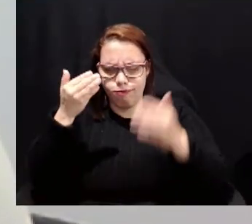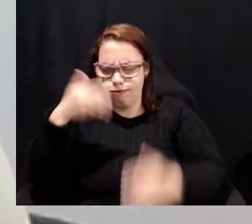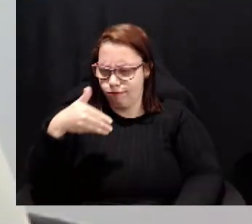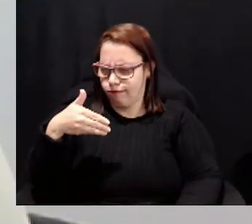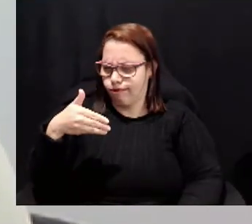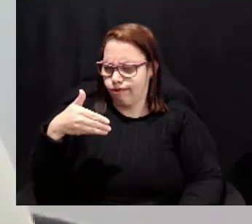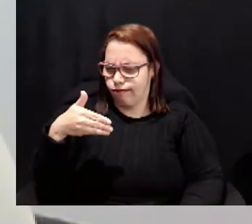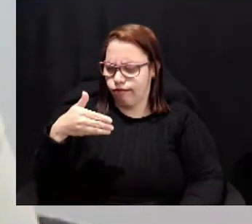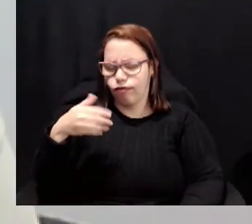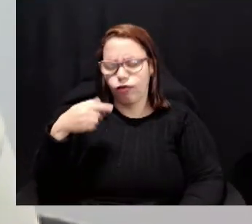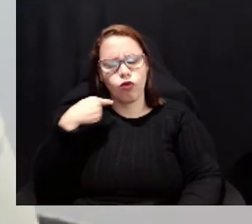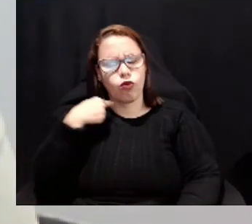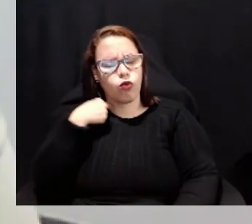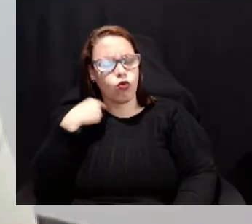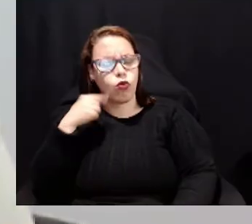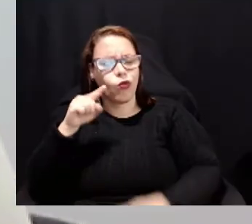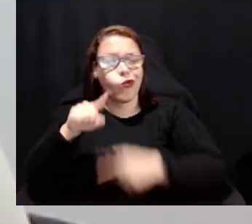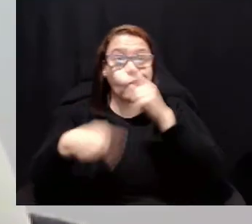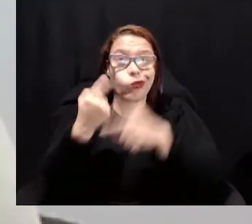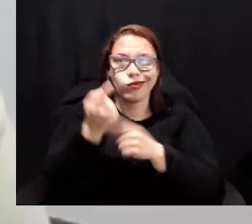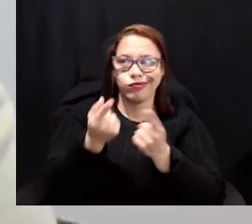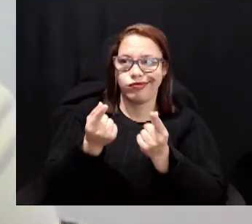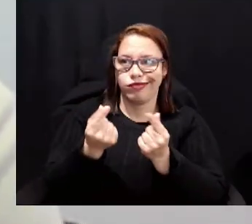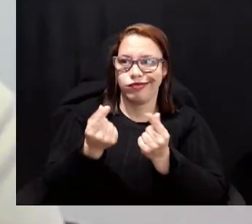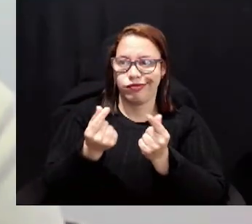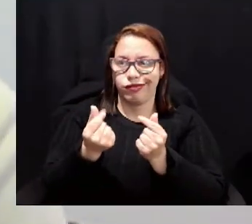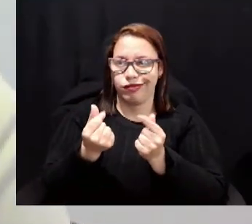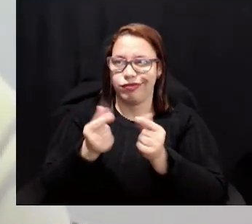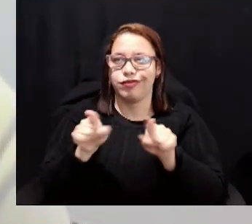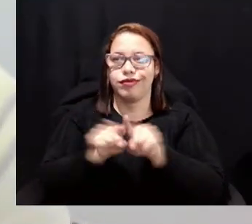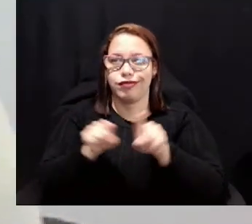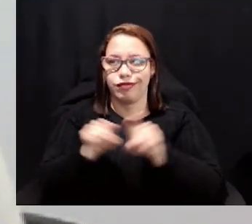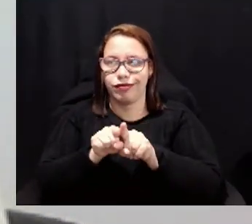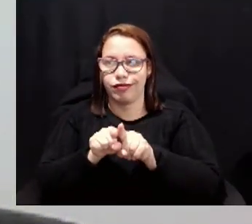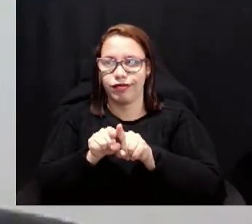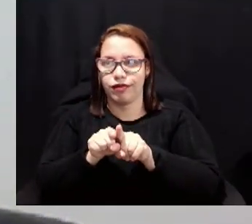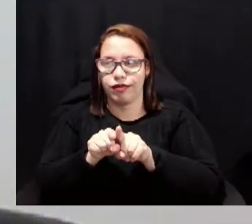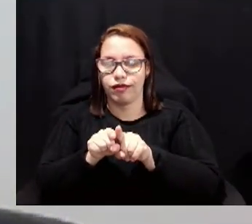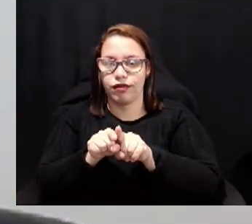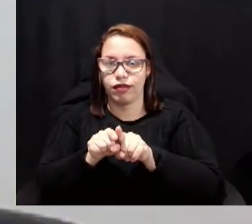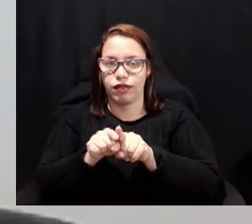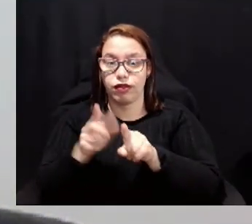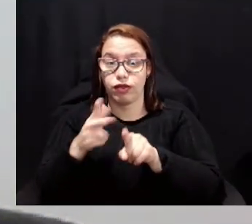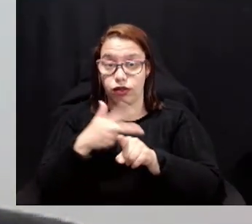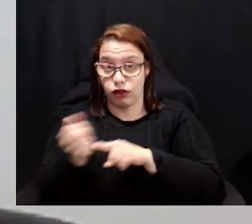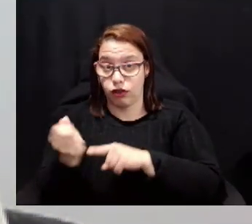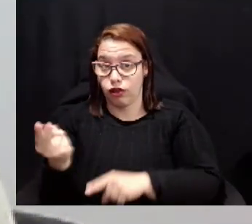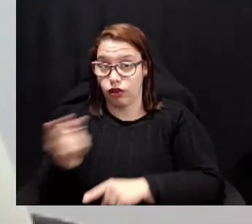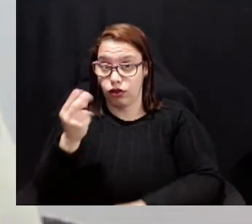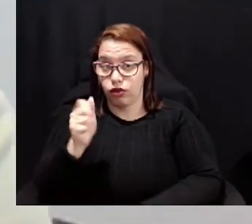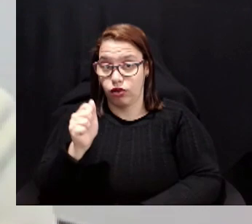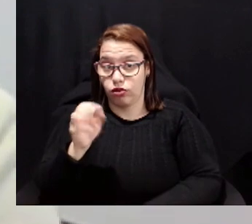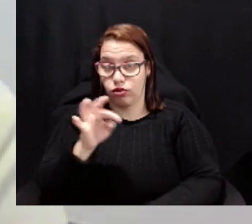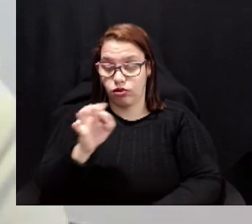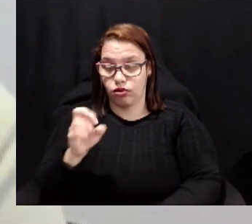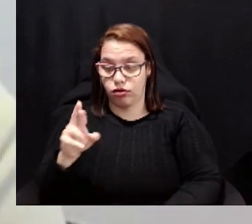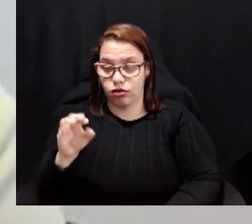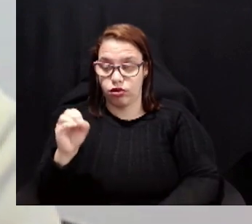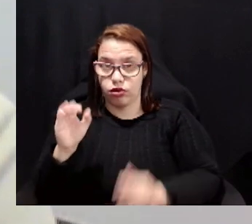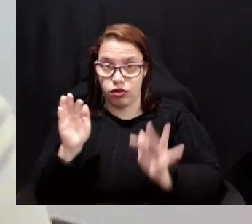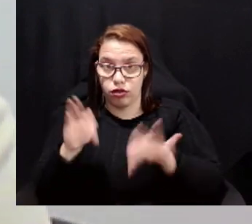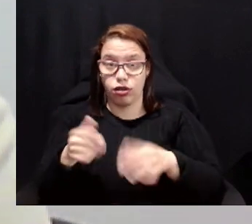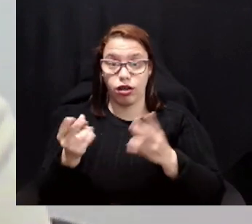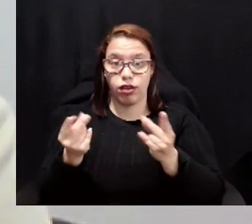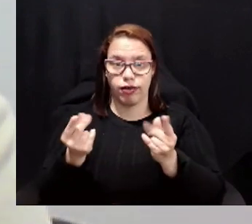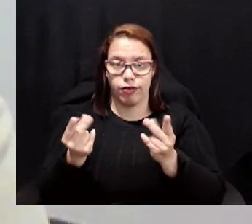que quando a gente olha o resíduo com esse potencial econômico, a gente também tem ganhos financeiros, né? Então, o aterro municipal é